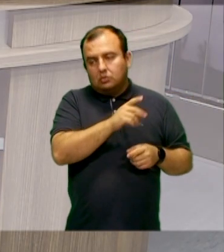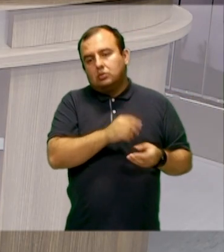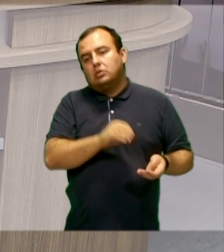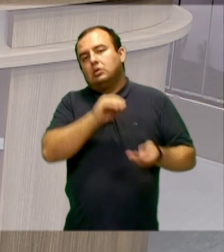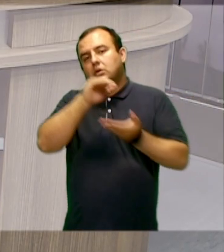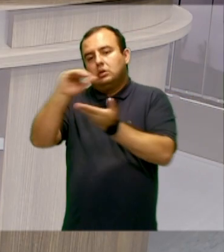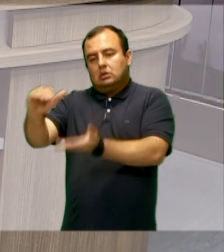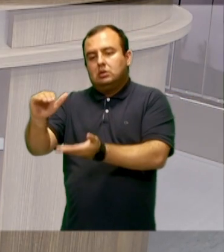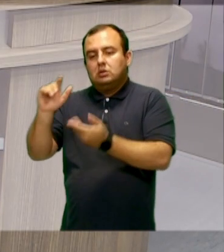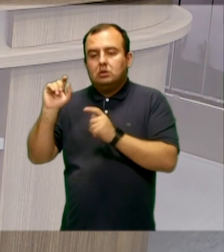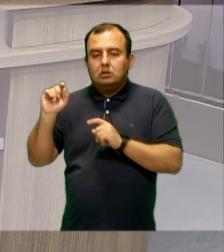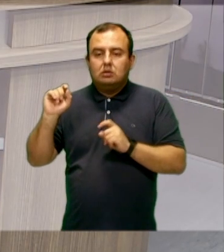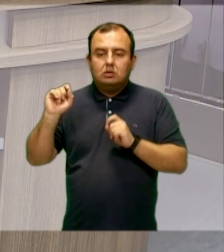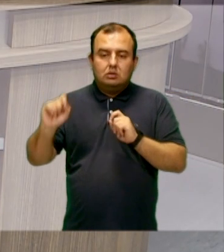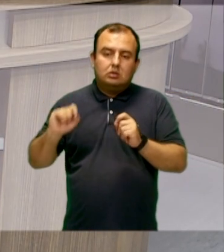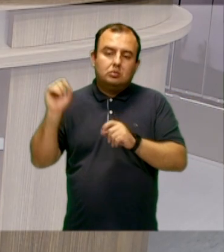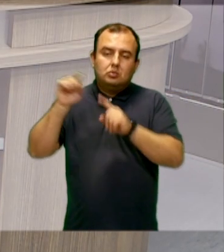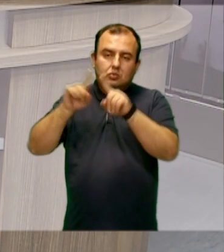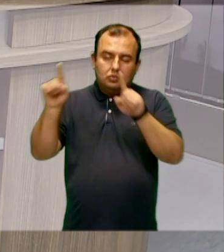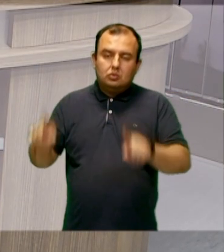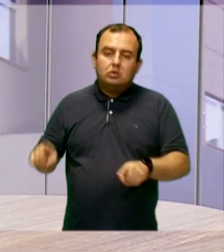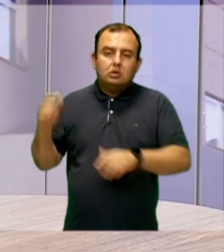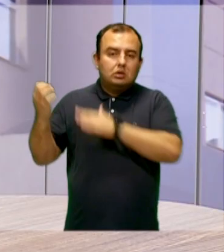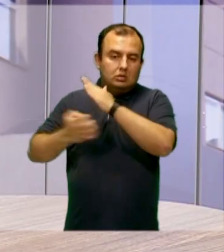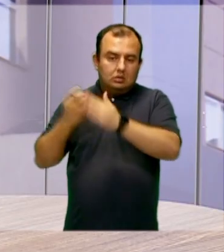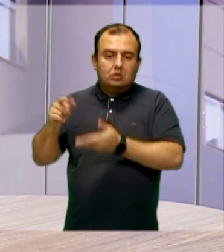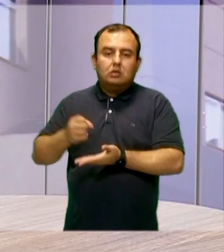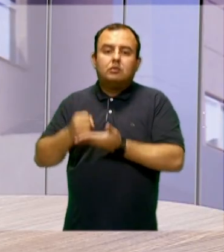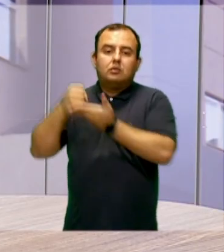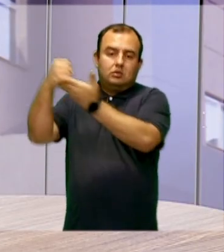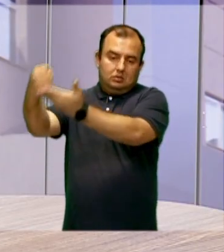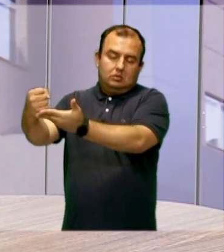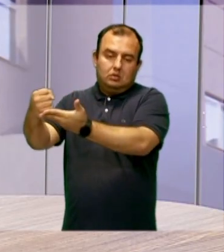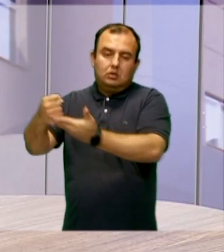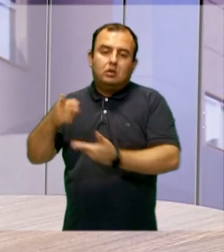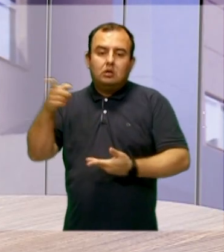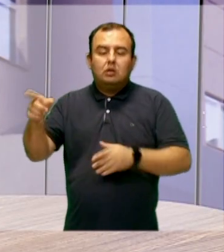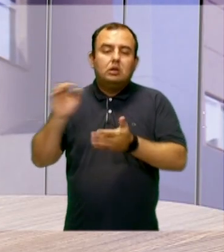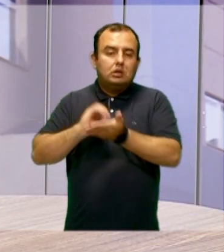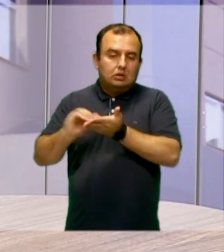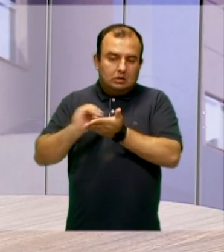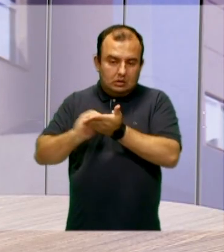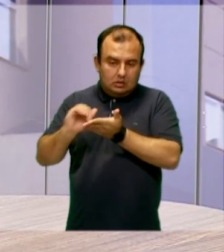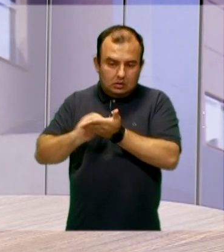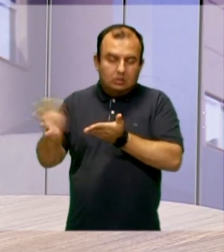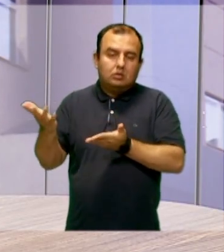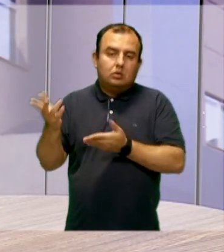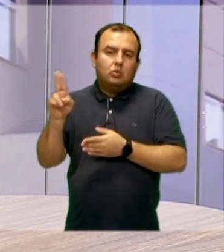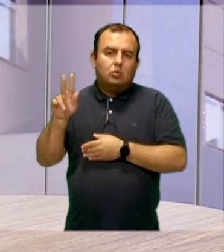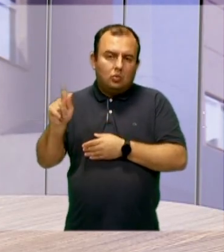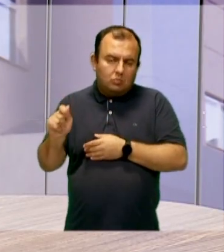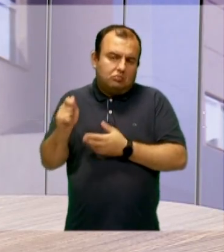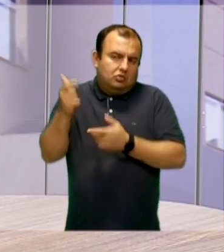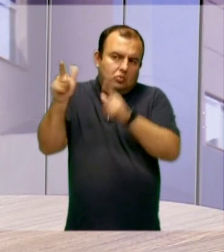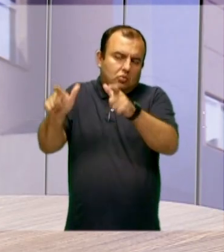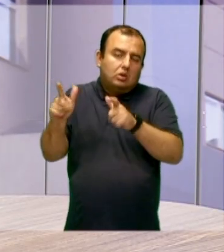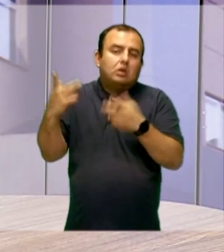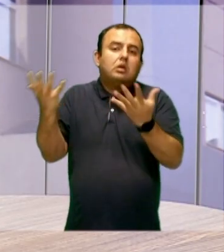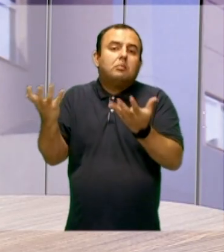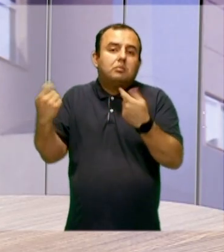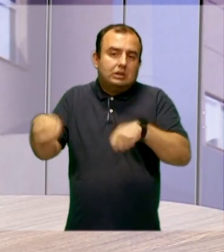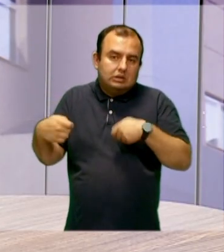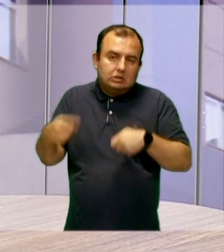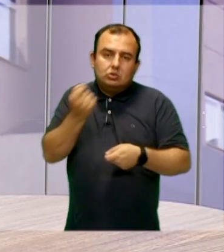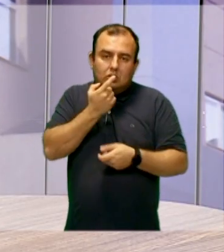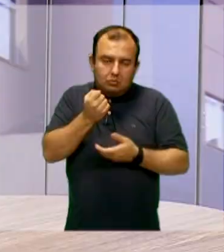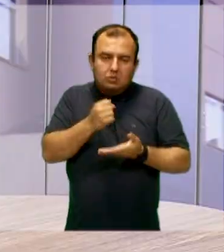e entregar para o funcionário dessa empresa que vai levar até a secretaria, até a UPA, enfim, até o lugar que está